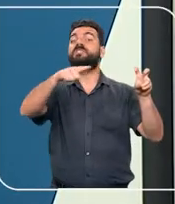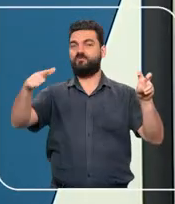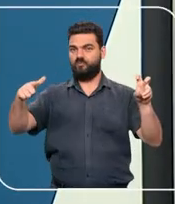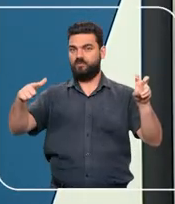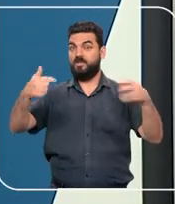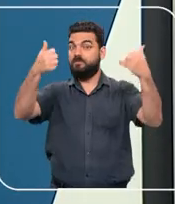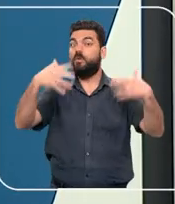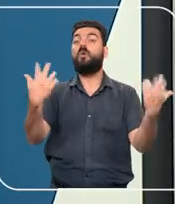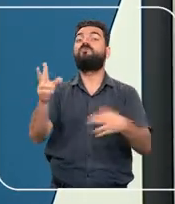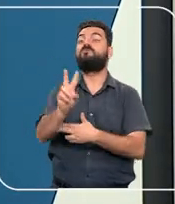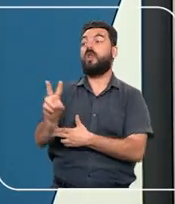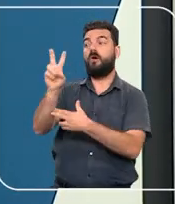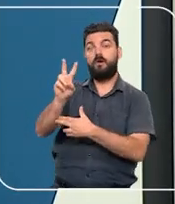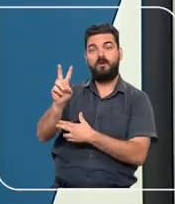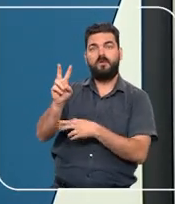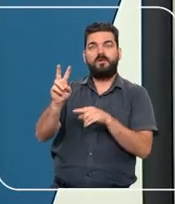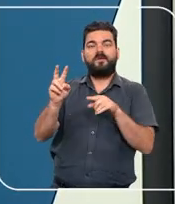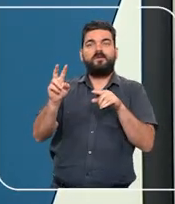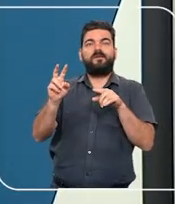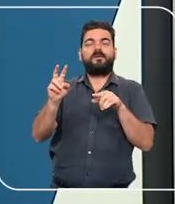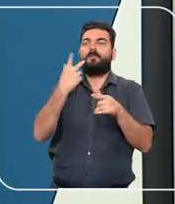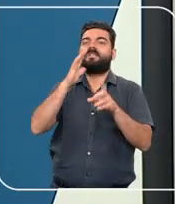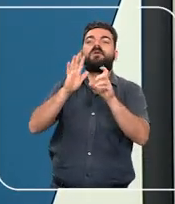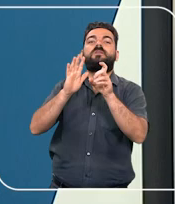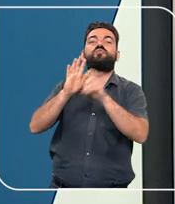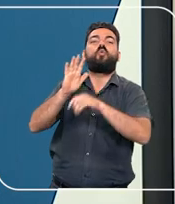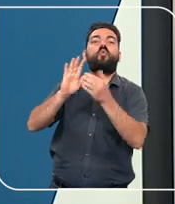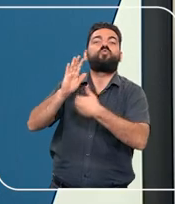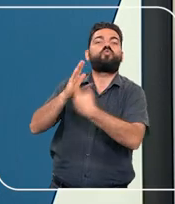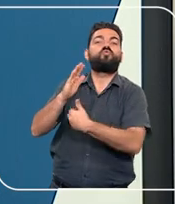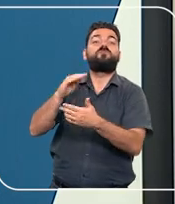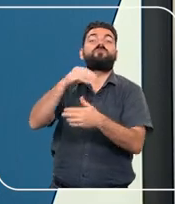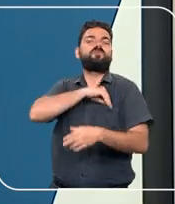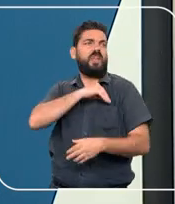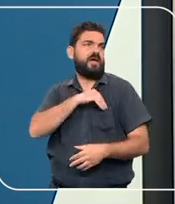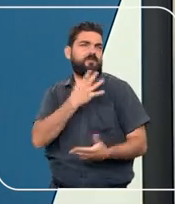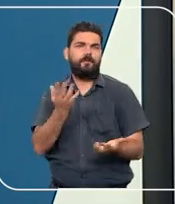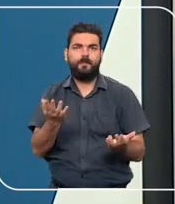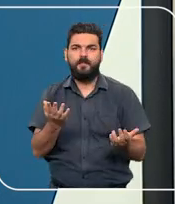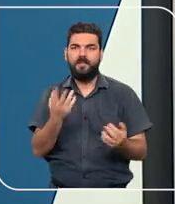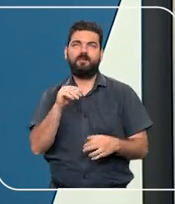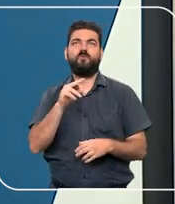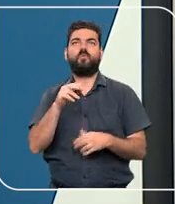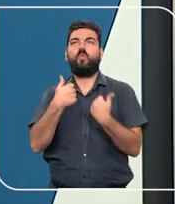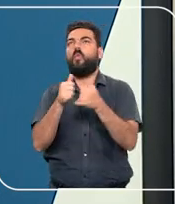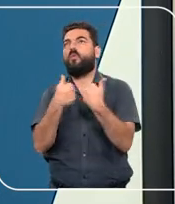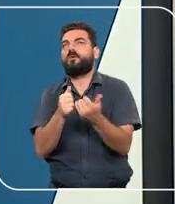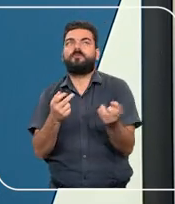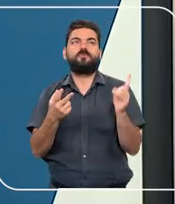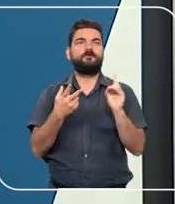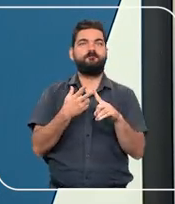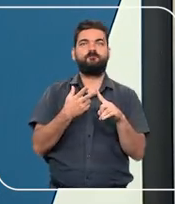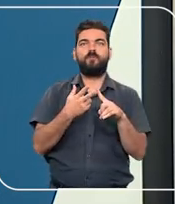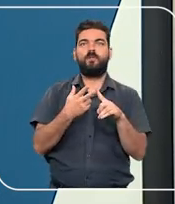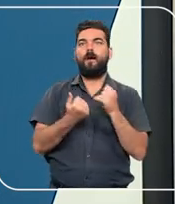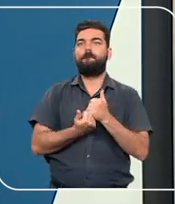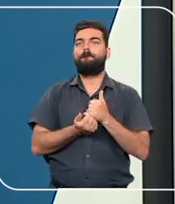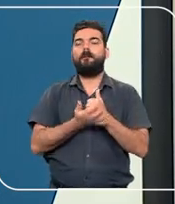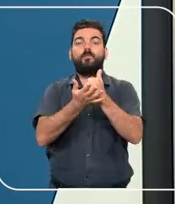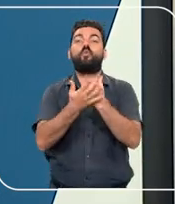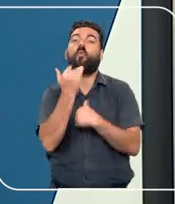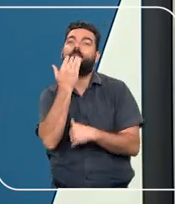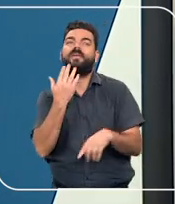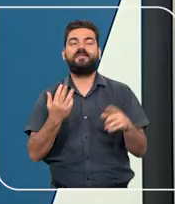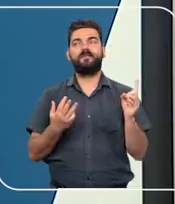repetitivo que definiu os valores correspondentes aos descontos no salário como as verbas de vale transporte ou